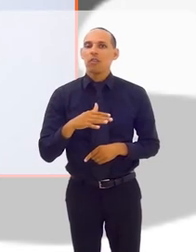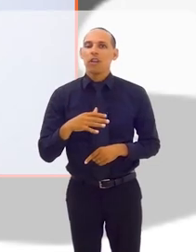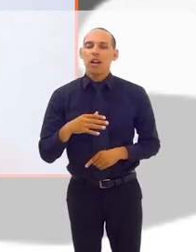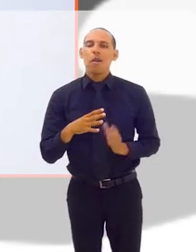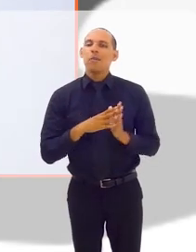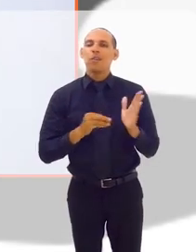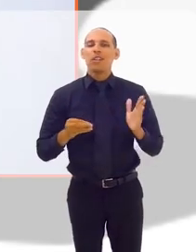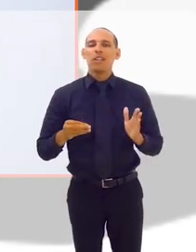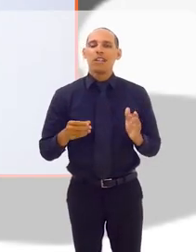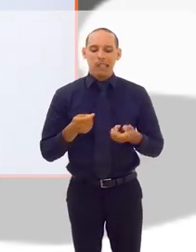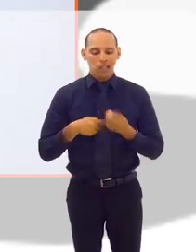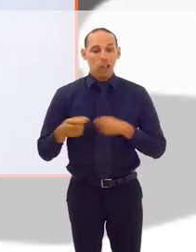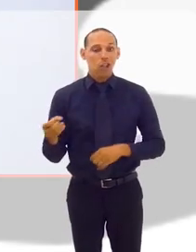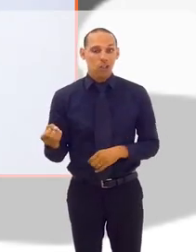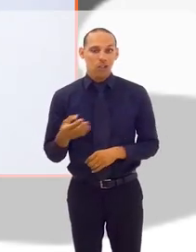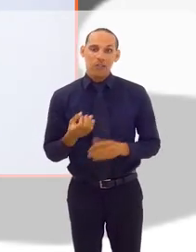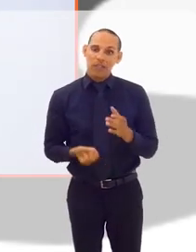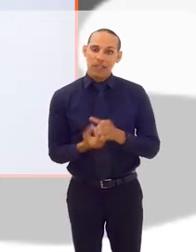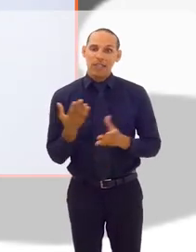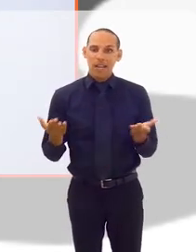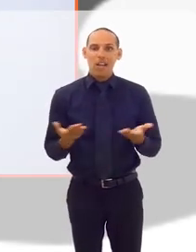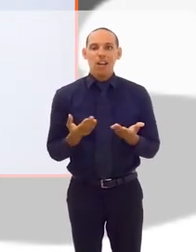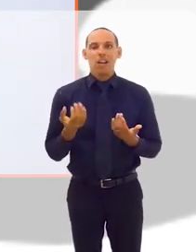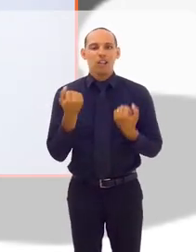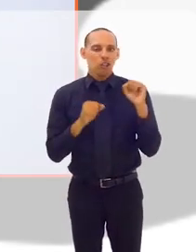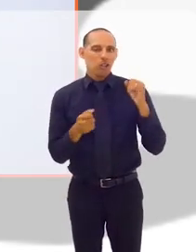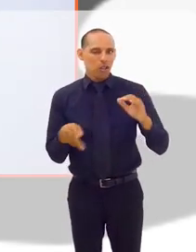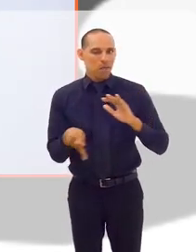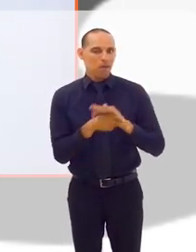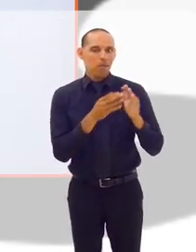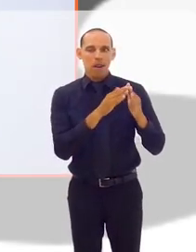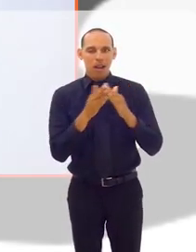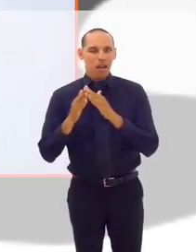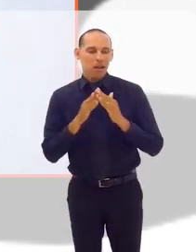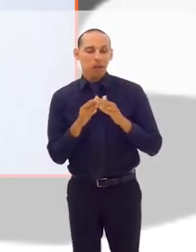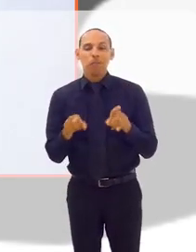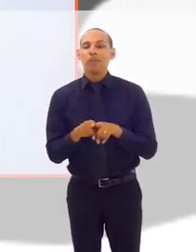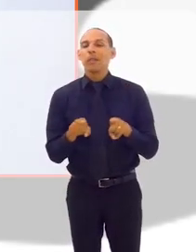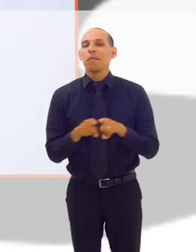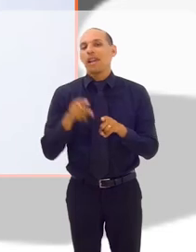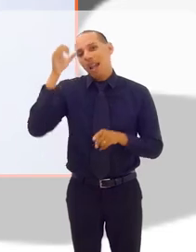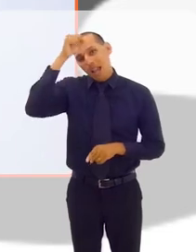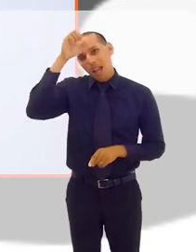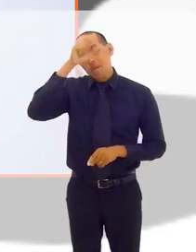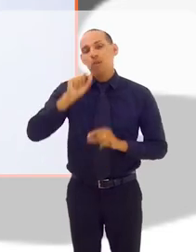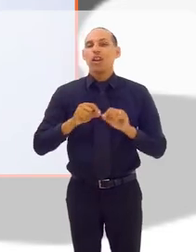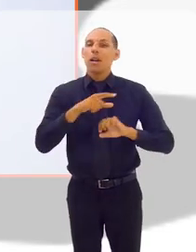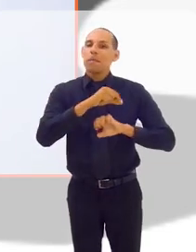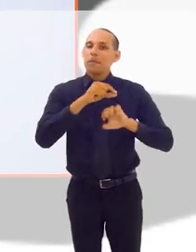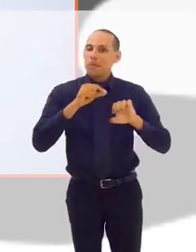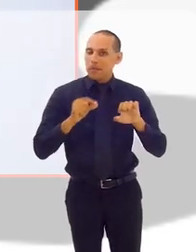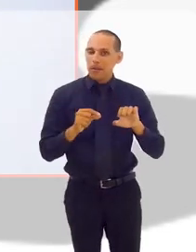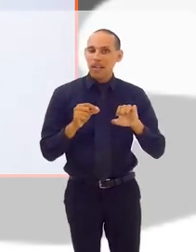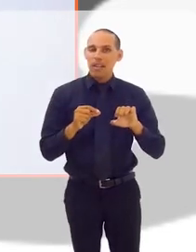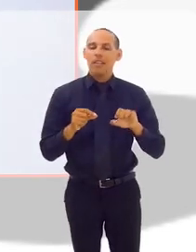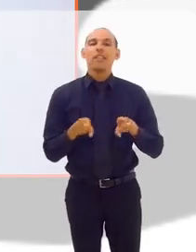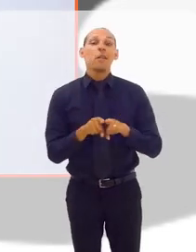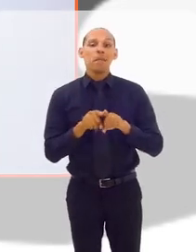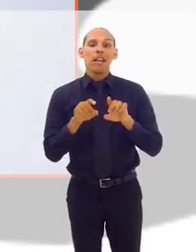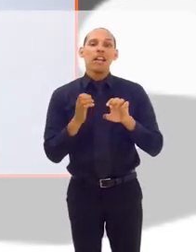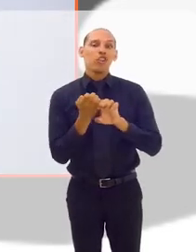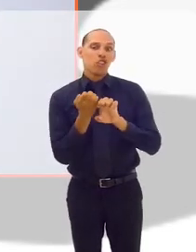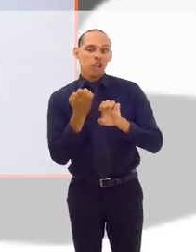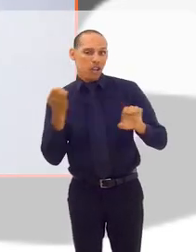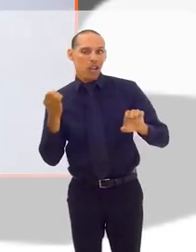esse novo modelo de negócio que está sendo criado através do Indústria para Favela, e aprender a parte do empreendedorismo e